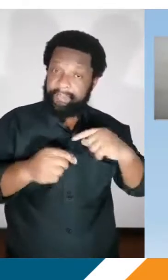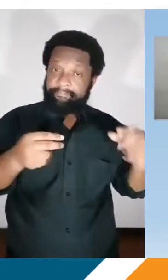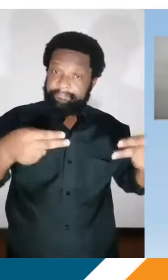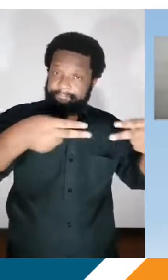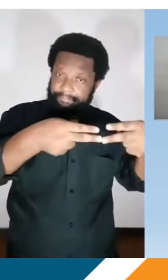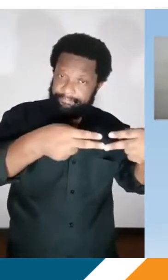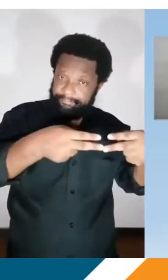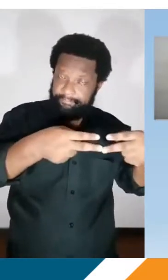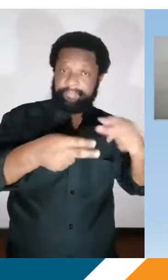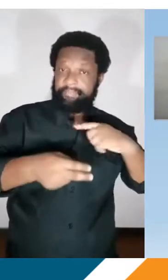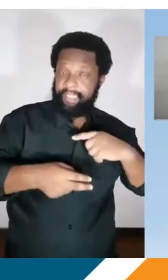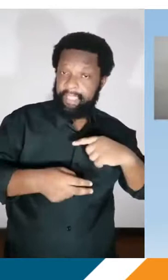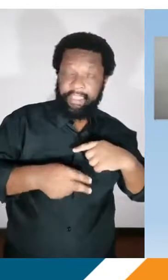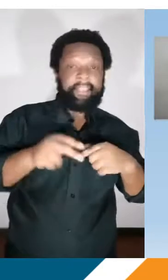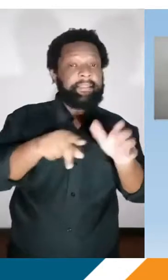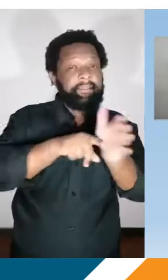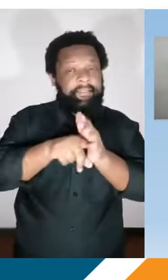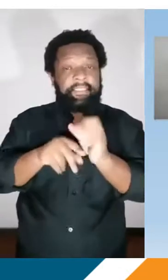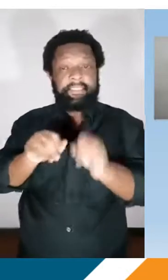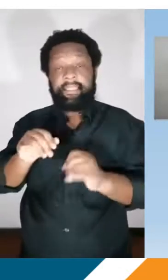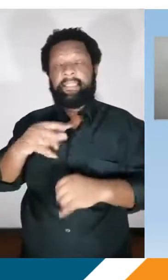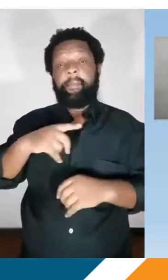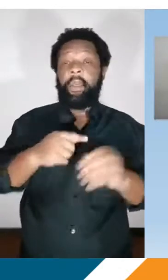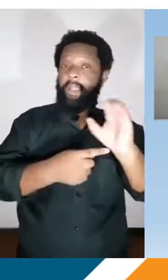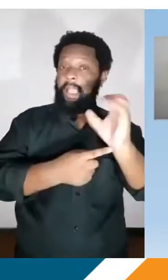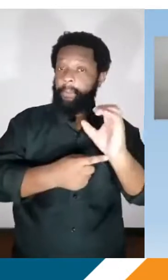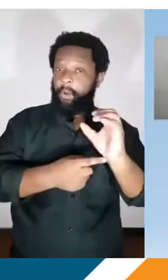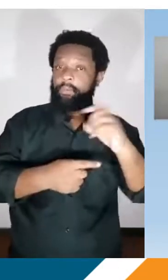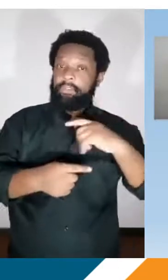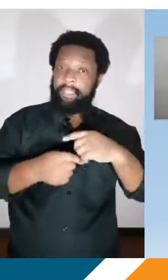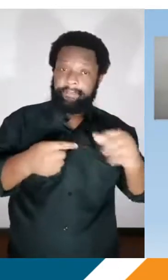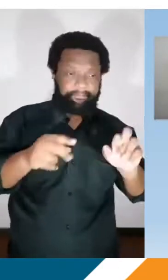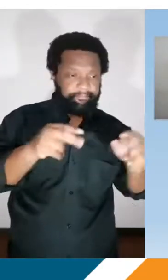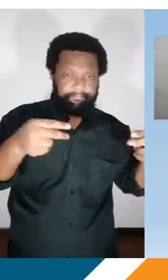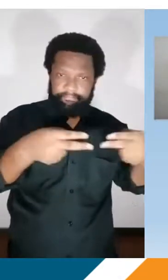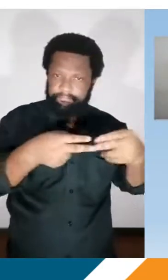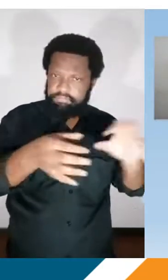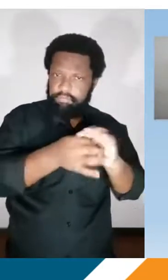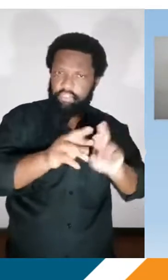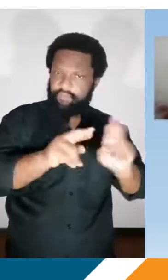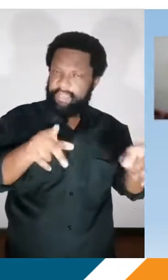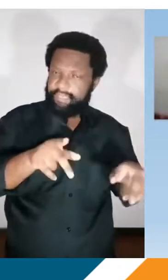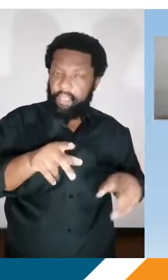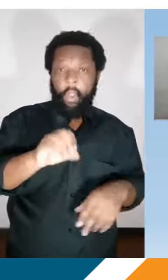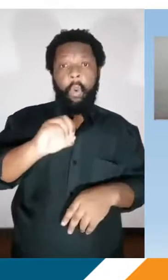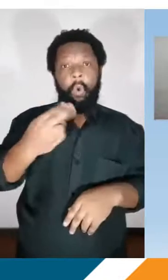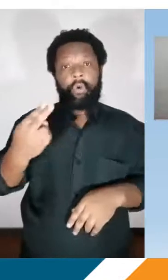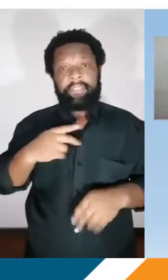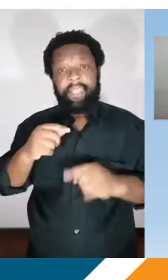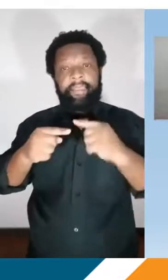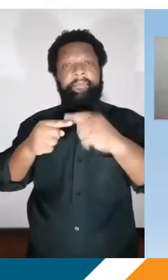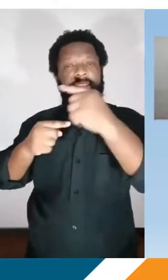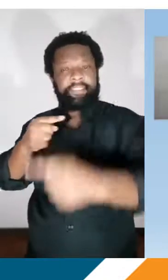primeiramente, a cadeia ligação dupla, tá? Verificando se nos carbonos das duplas tem ligantes diferentes, ou se você